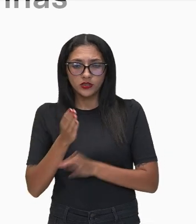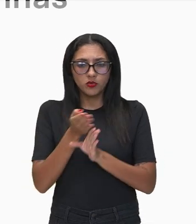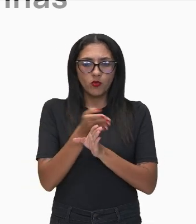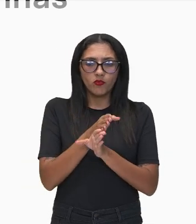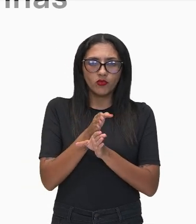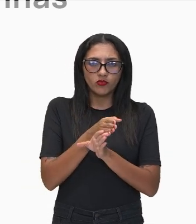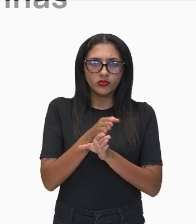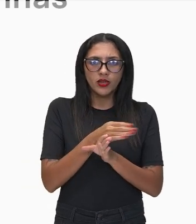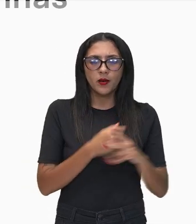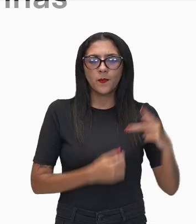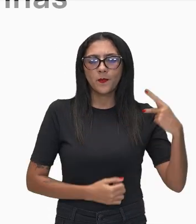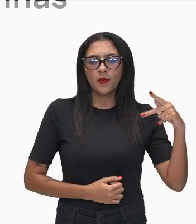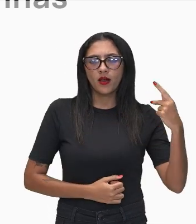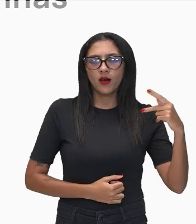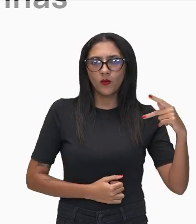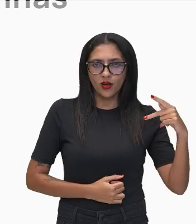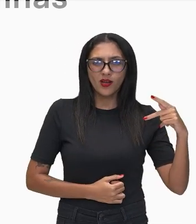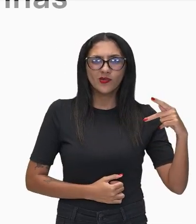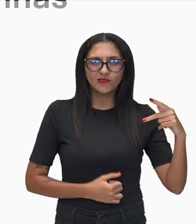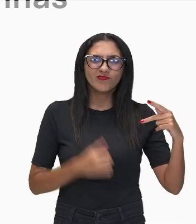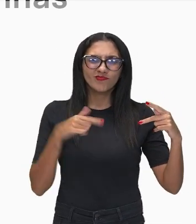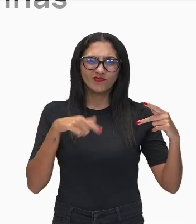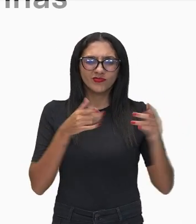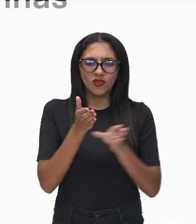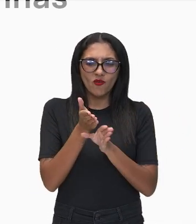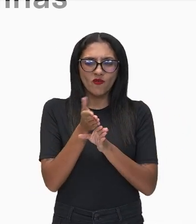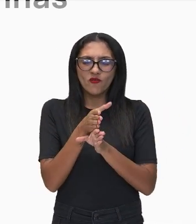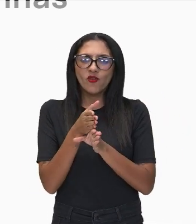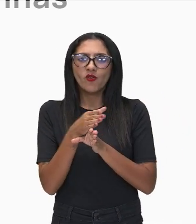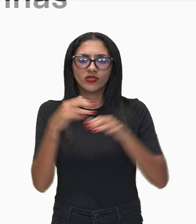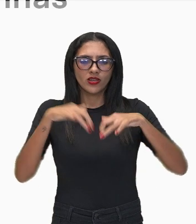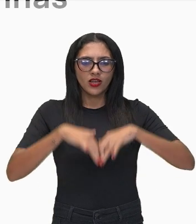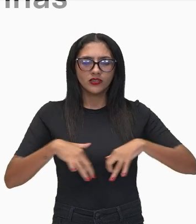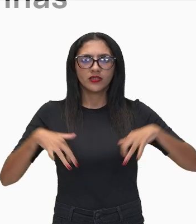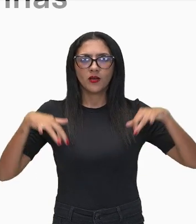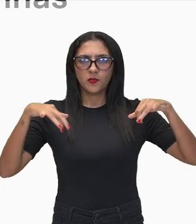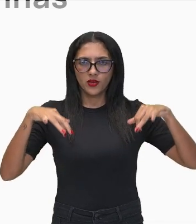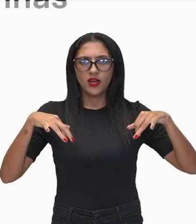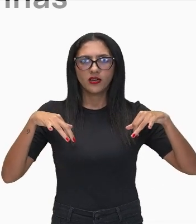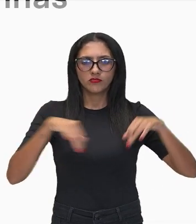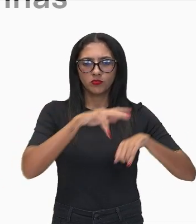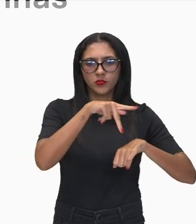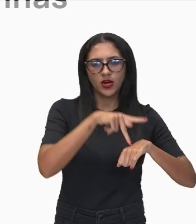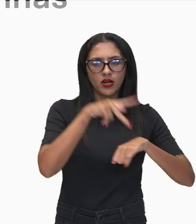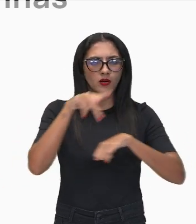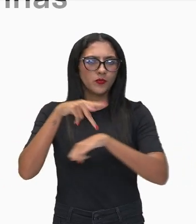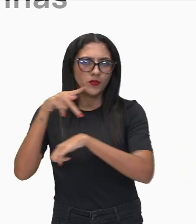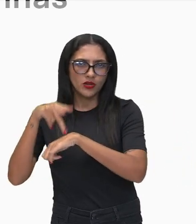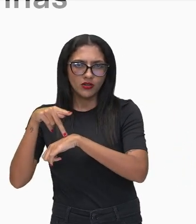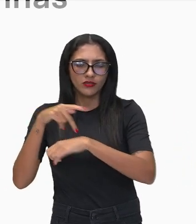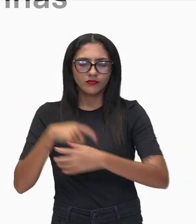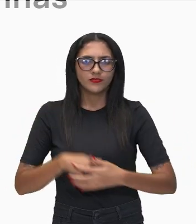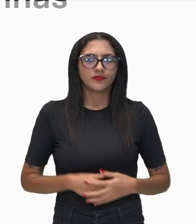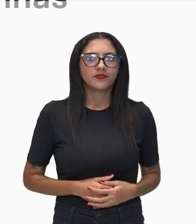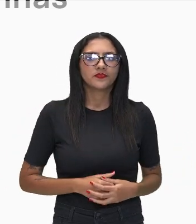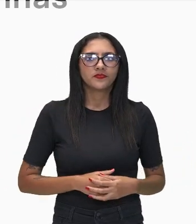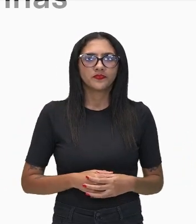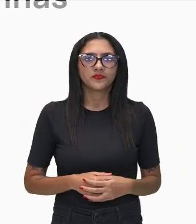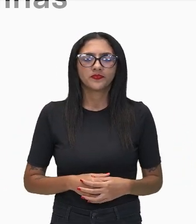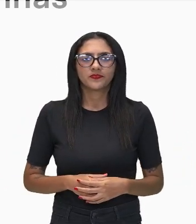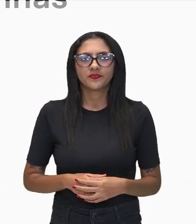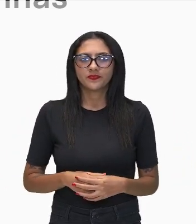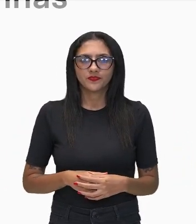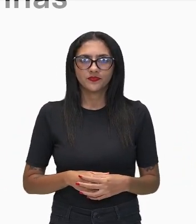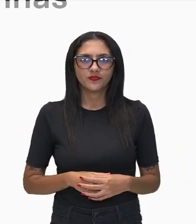Paraguai, delimitando aí, né, o território desses 2 países. Então,